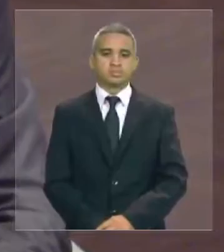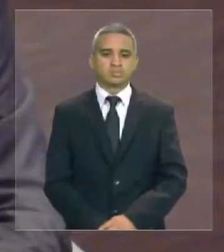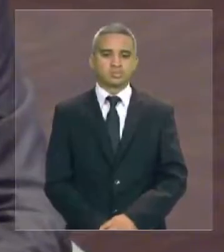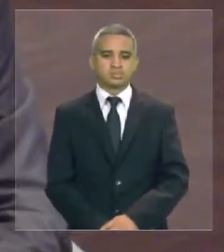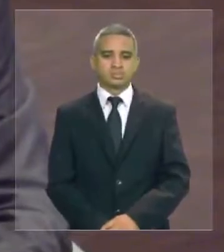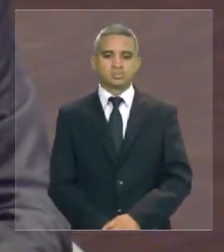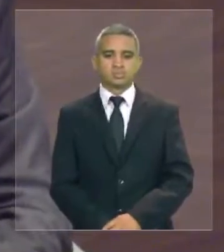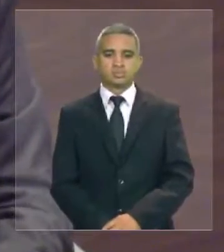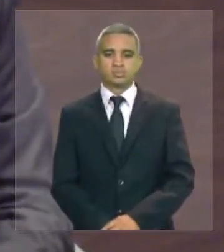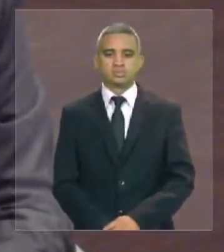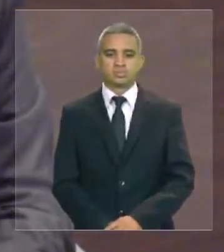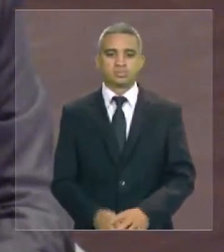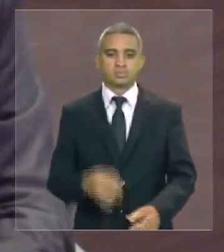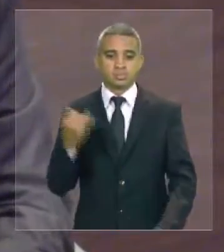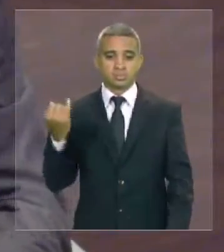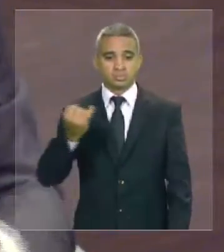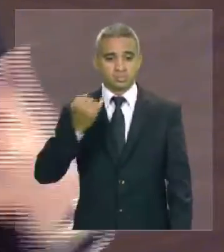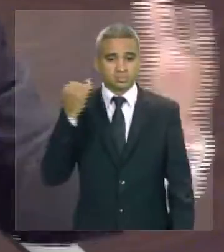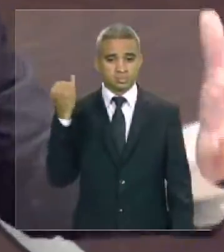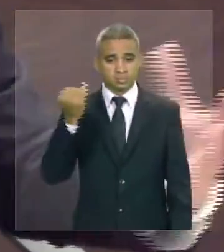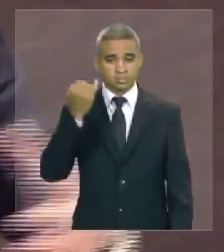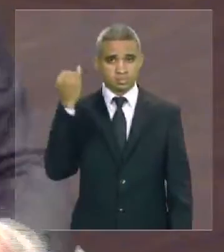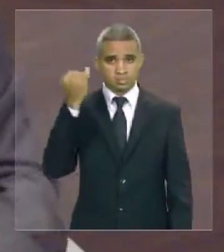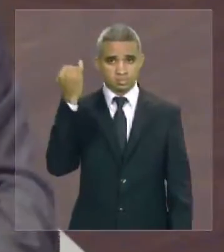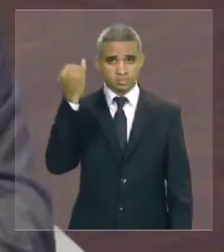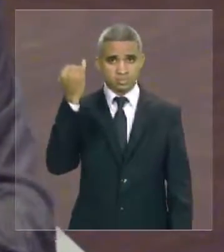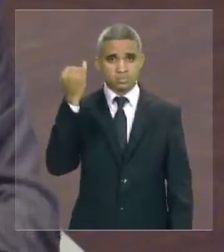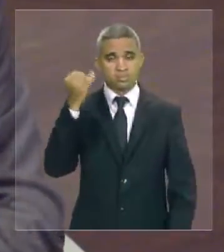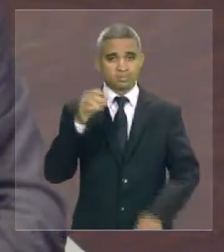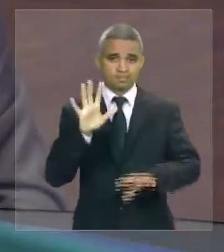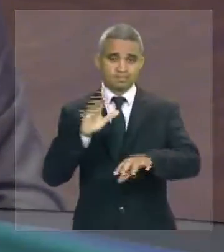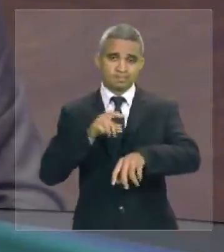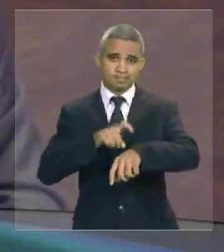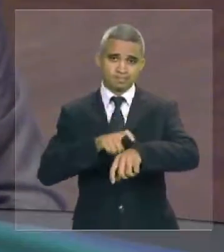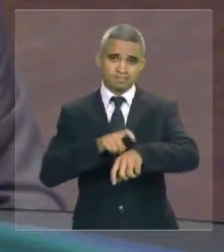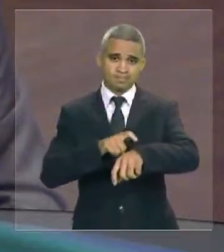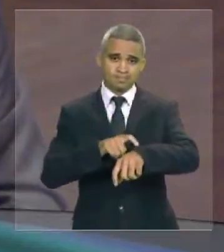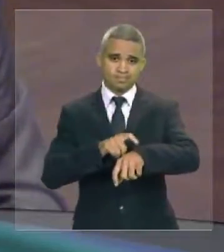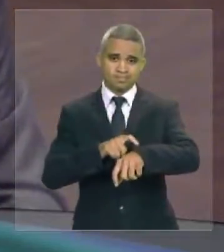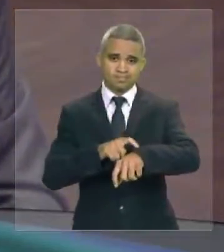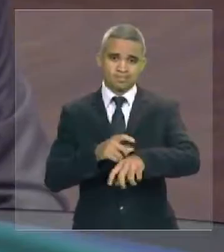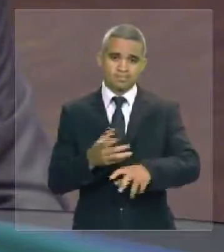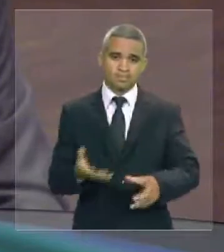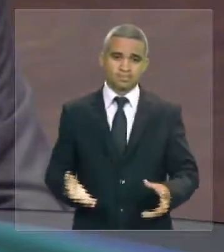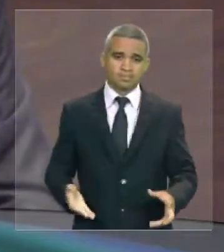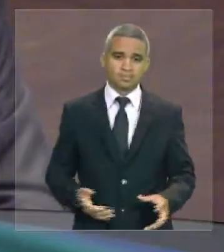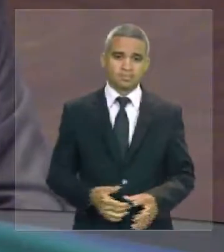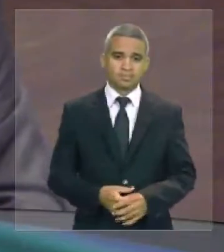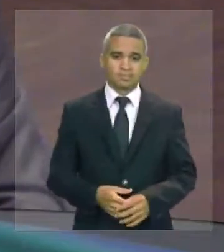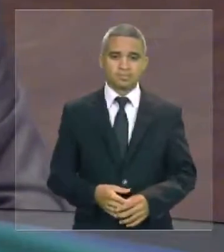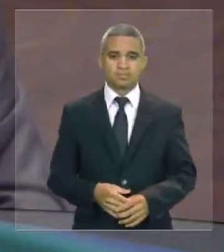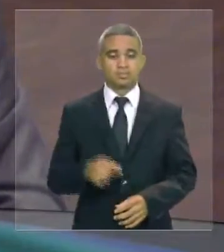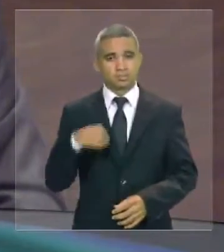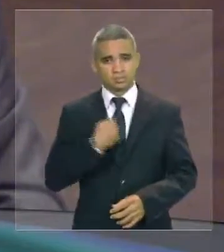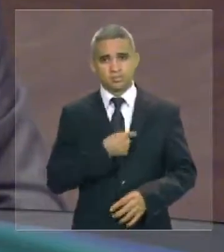de tão importância que, apesar do horário, nós temos que